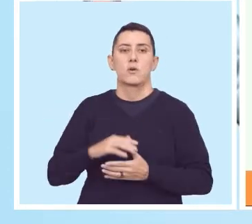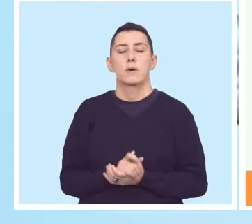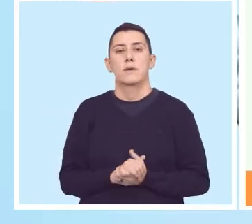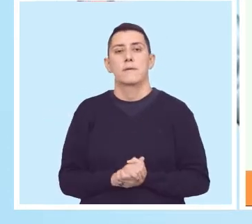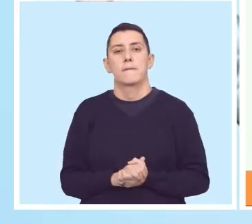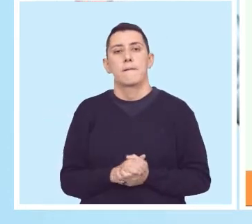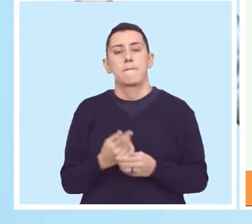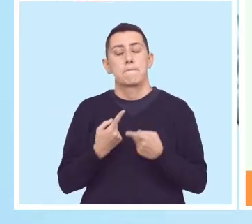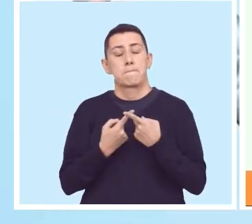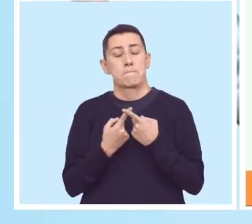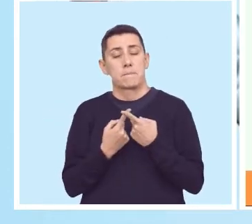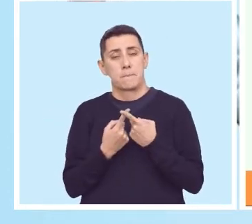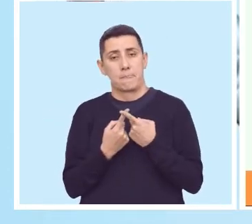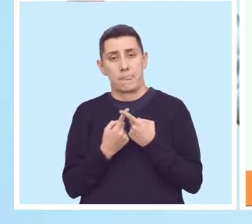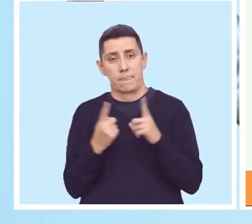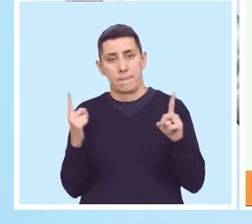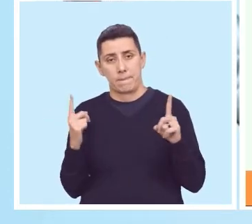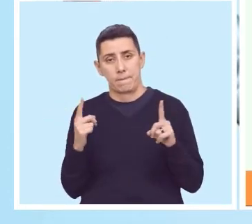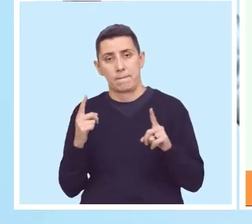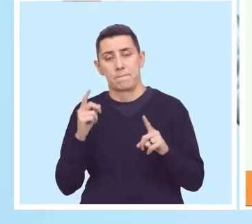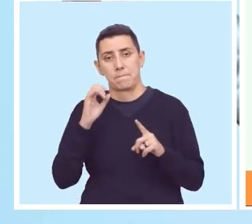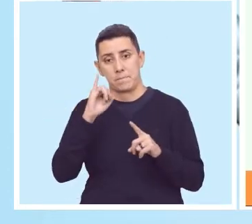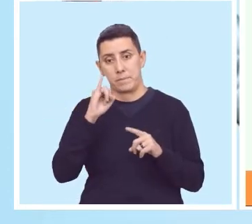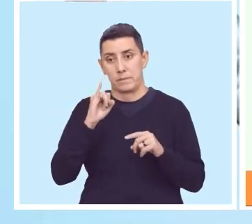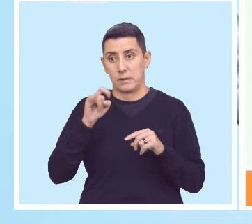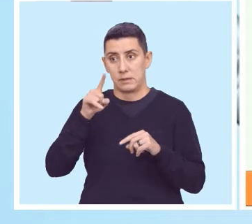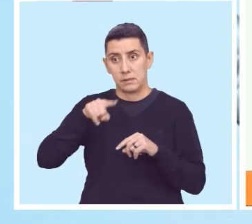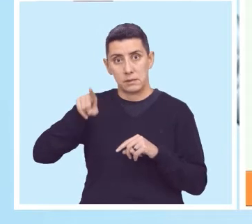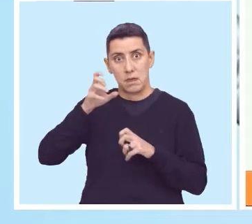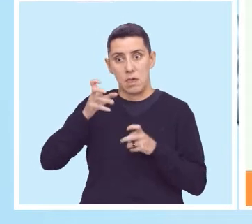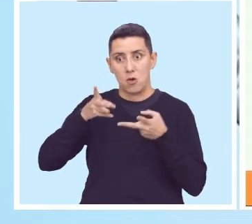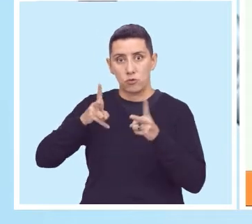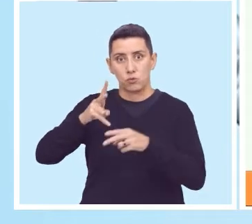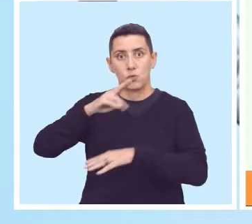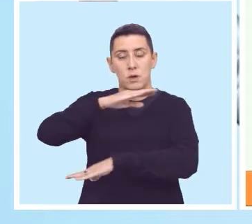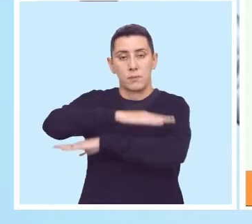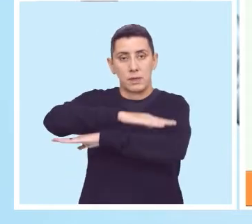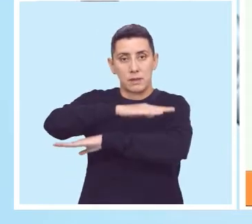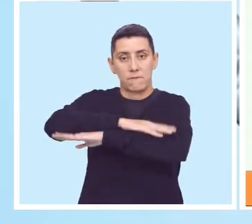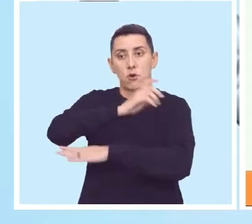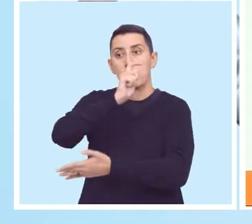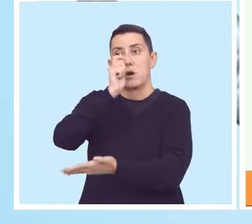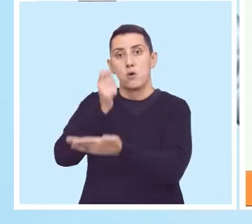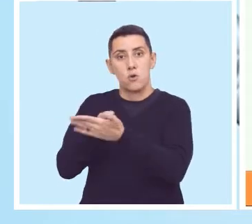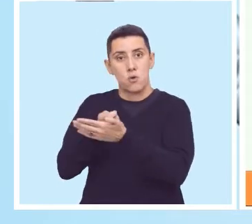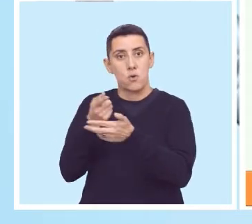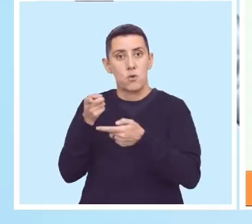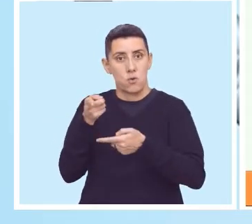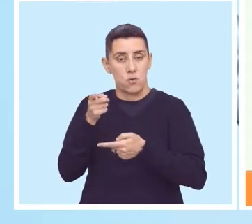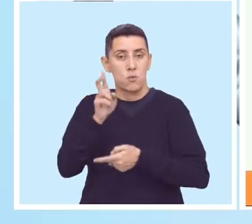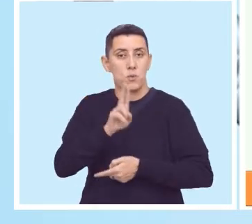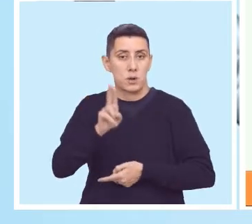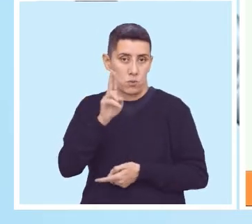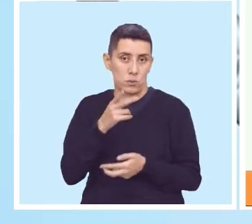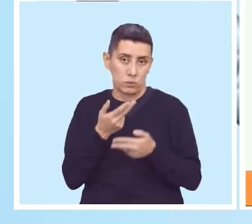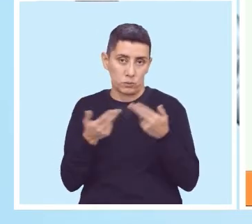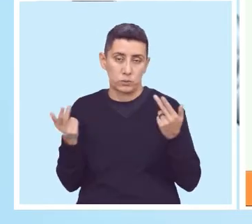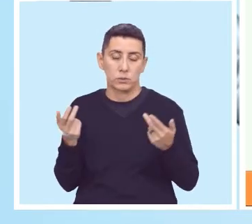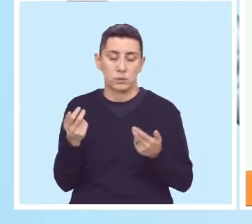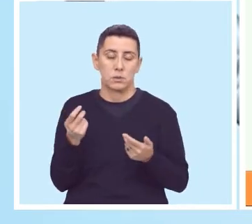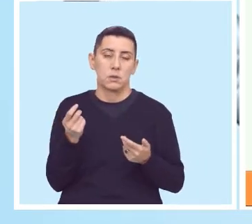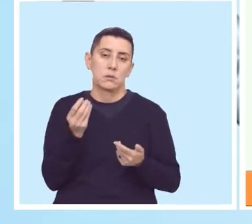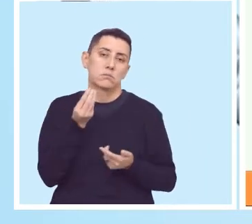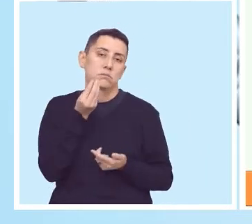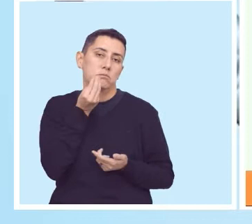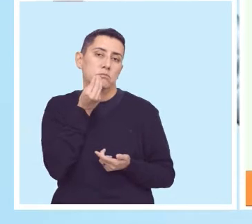que, de repente, numa continuidade da ferramenta, né, ou algum órgão que queira utilizar a ferramenta, nada melhor do